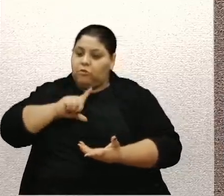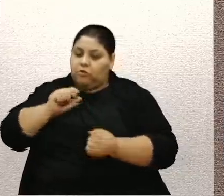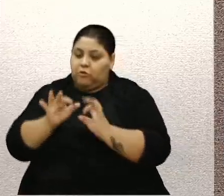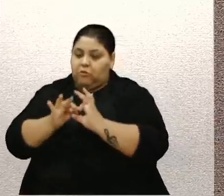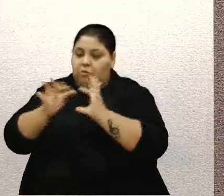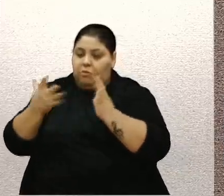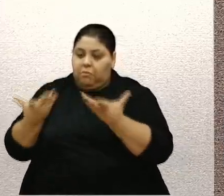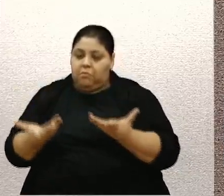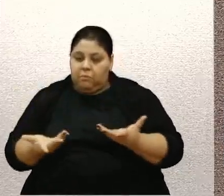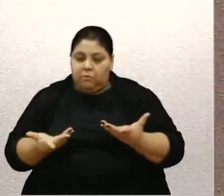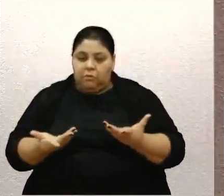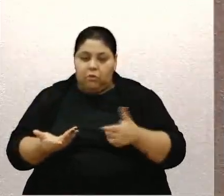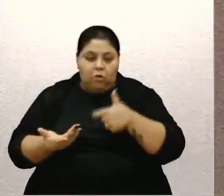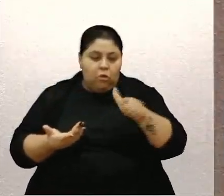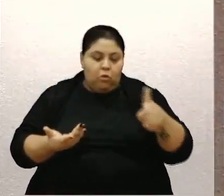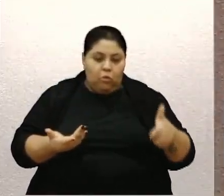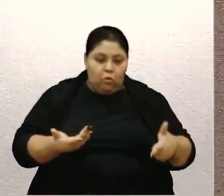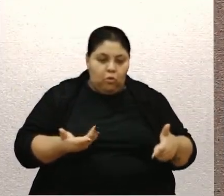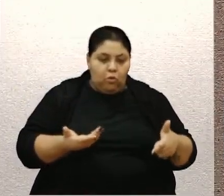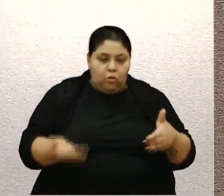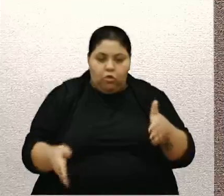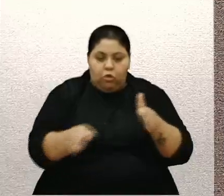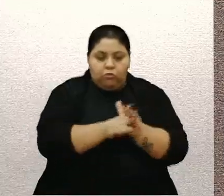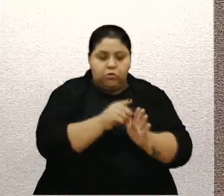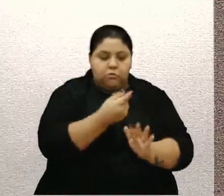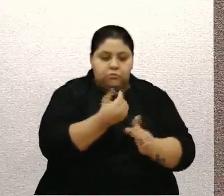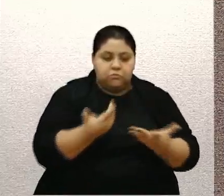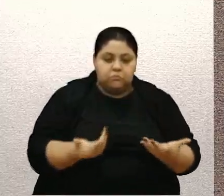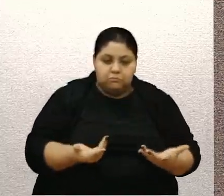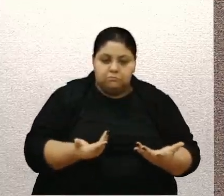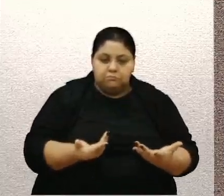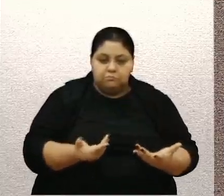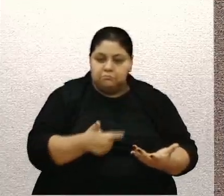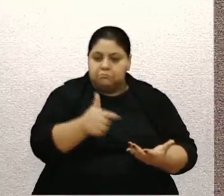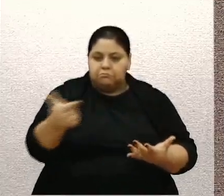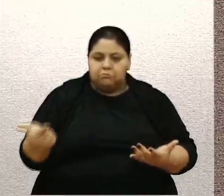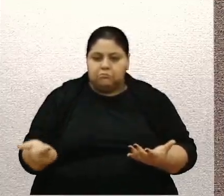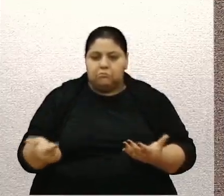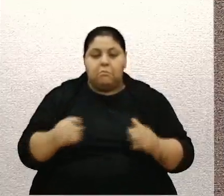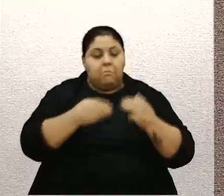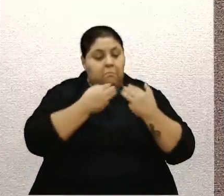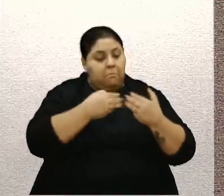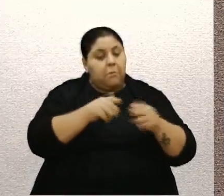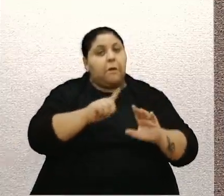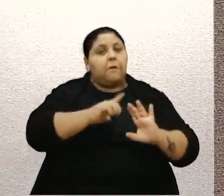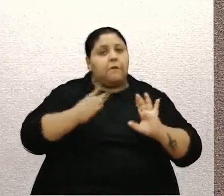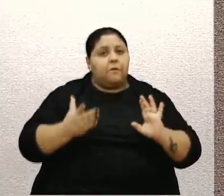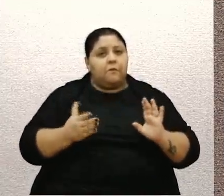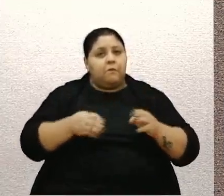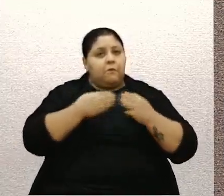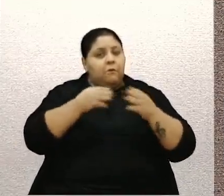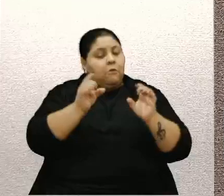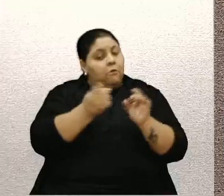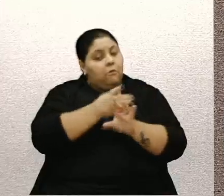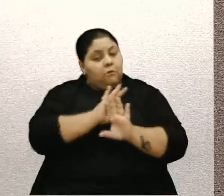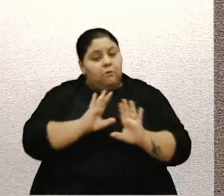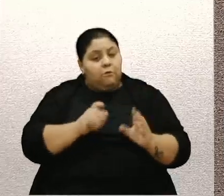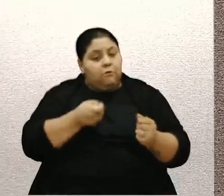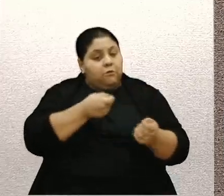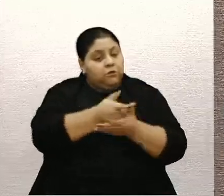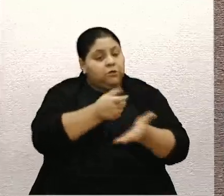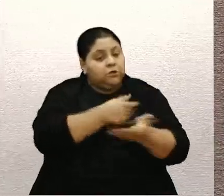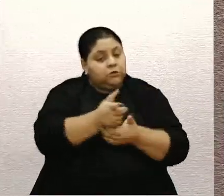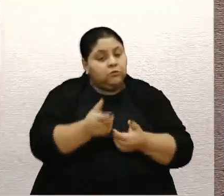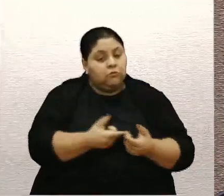disponível, outros falam que não chegou o dinheiro, outros falam, máquina tem. Máquina tem, equipamento tem, porque a gente gastou milhões aqui,